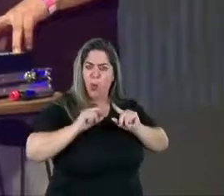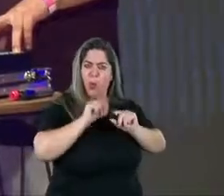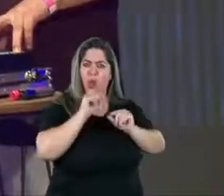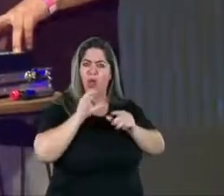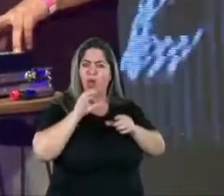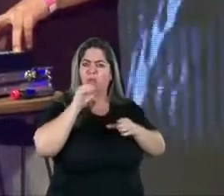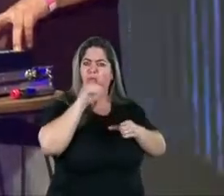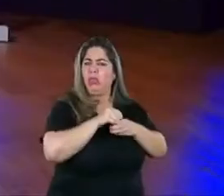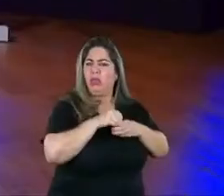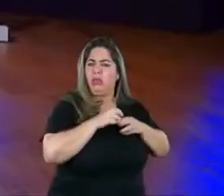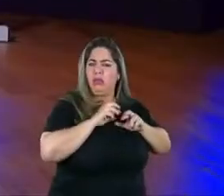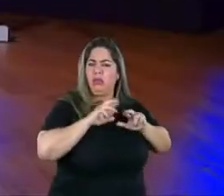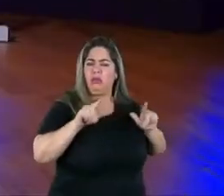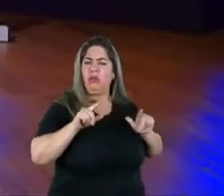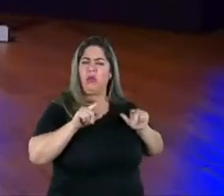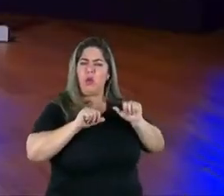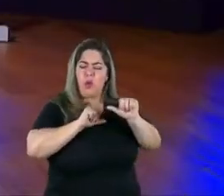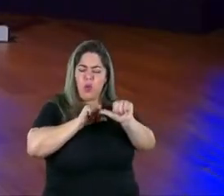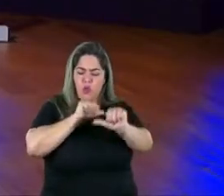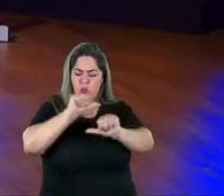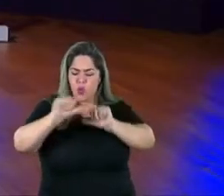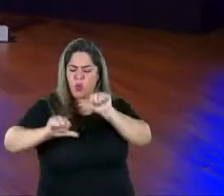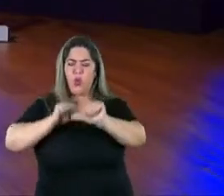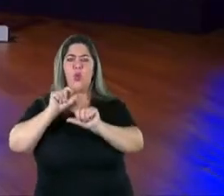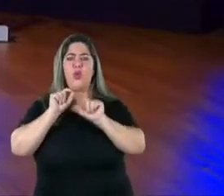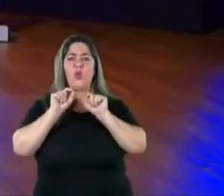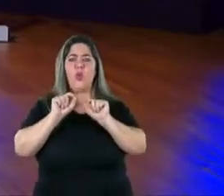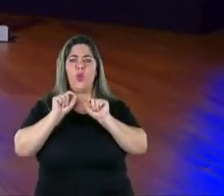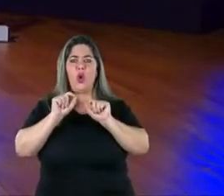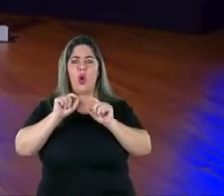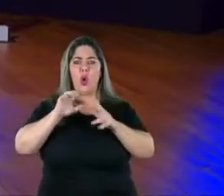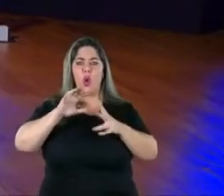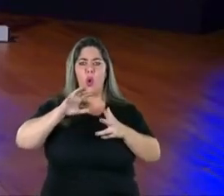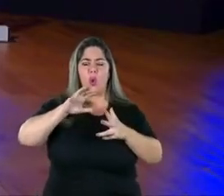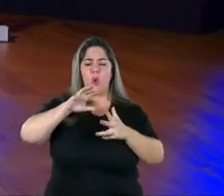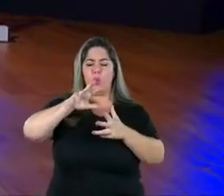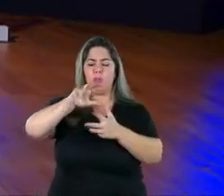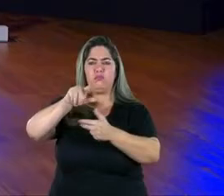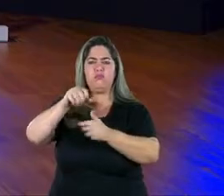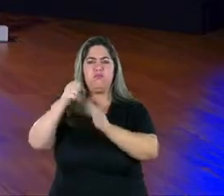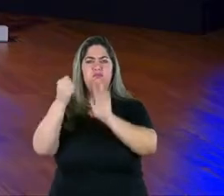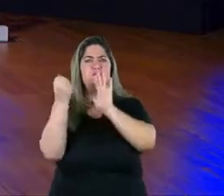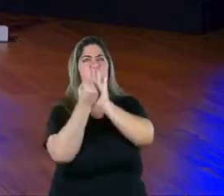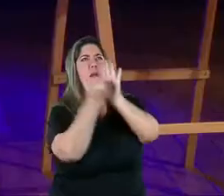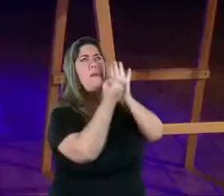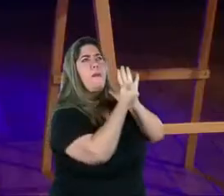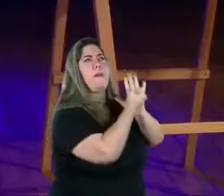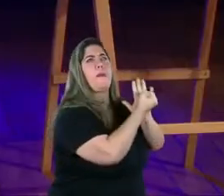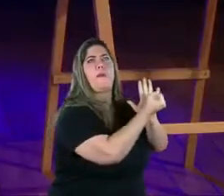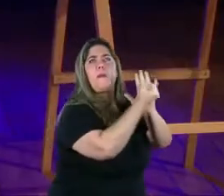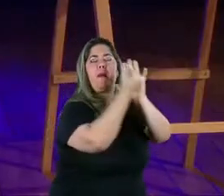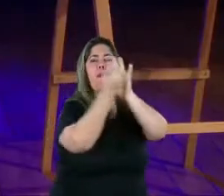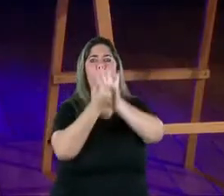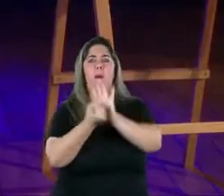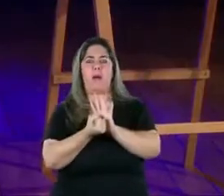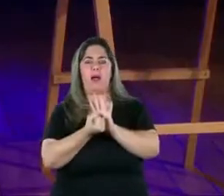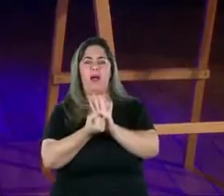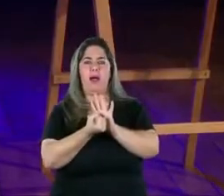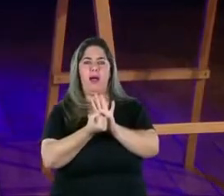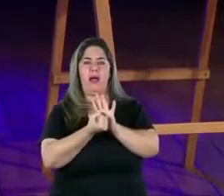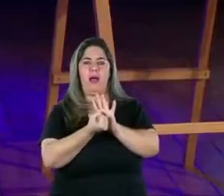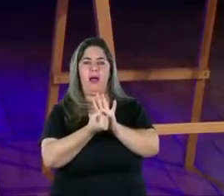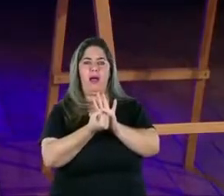signos. Transformar o mundo num conjunto de símbolos. Quase um